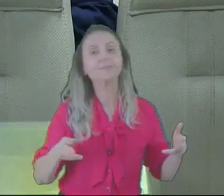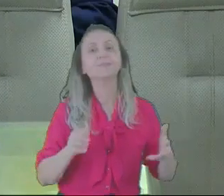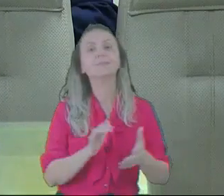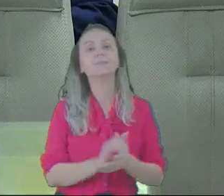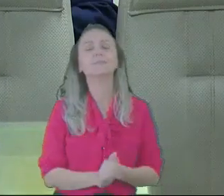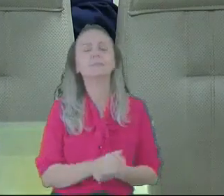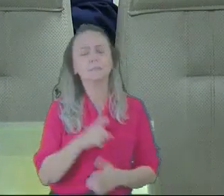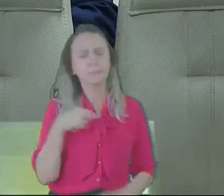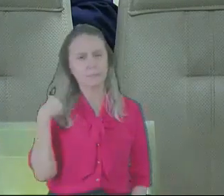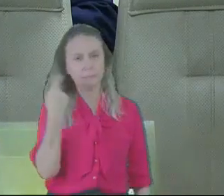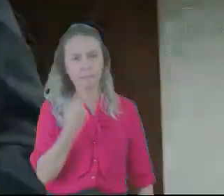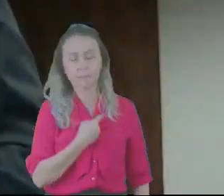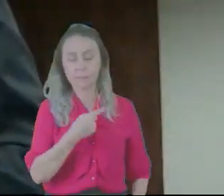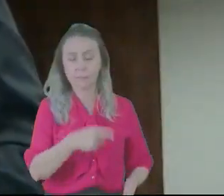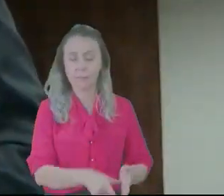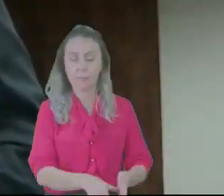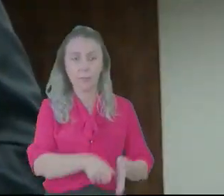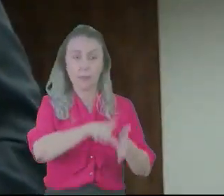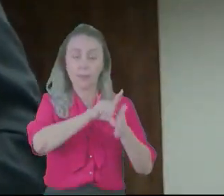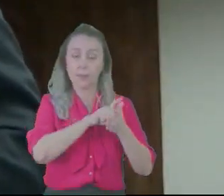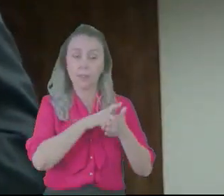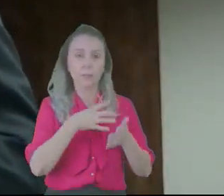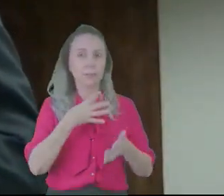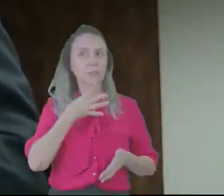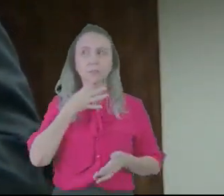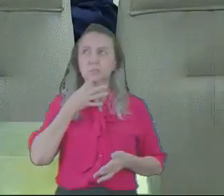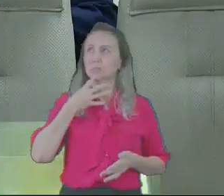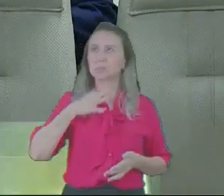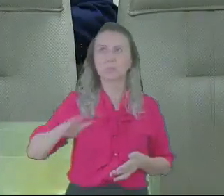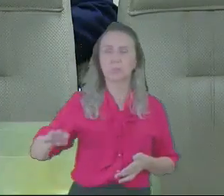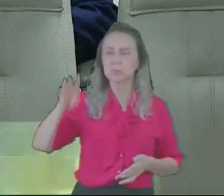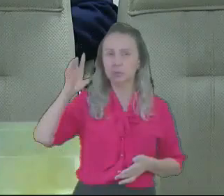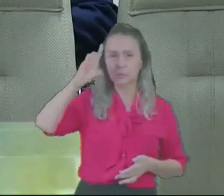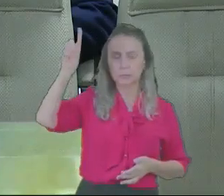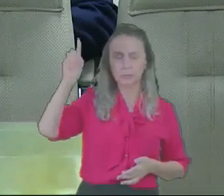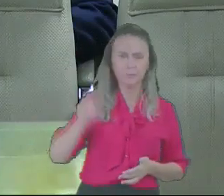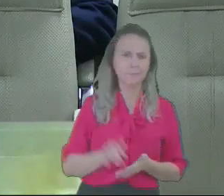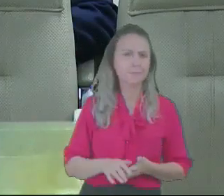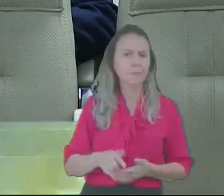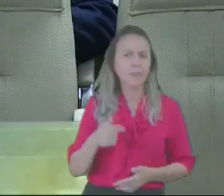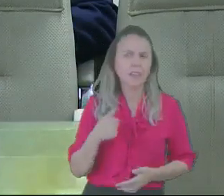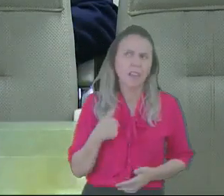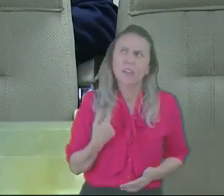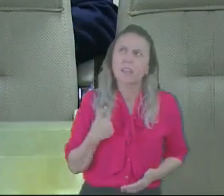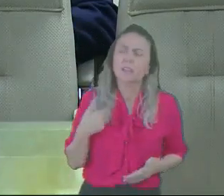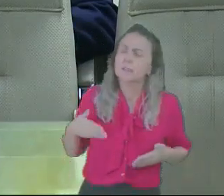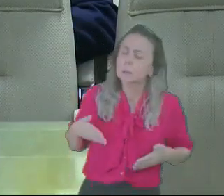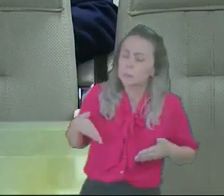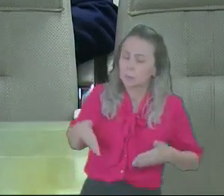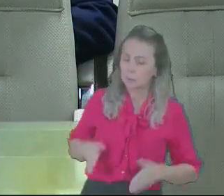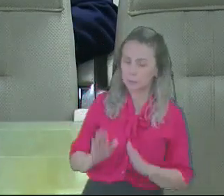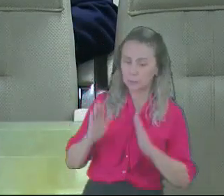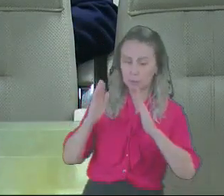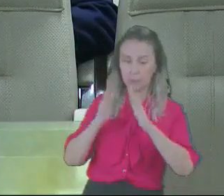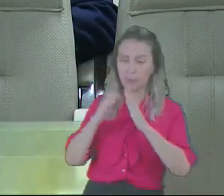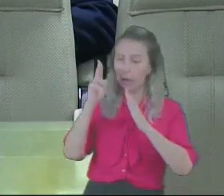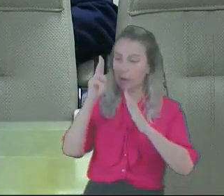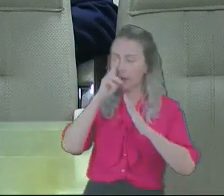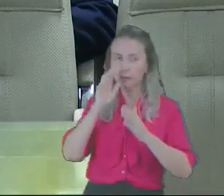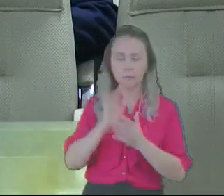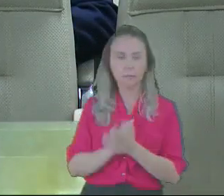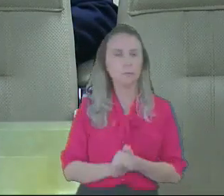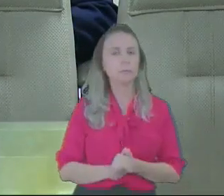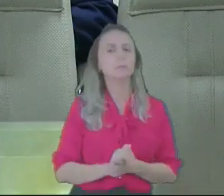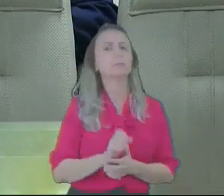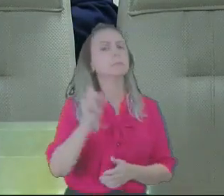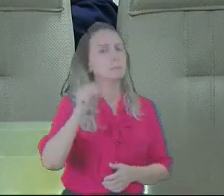e nós antes não conhecíamos a Deus a você que ser mais eu nasci num lar evangélico não você nasceu mulher evangélico mas você também tem que